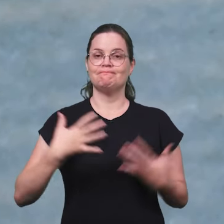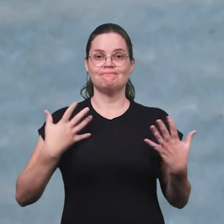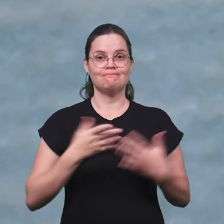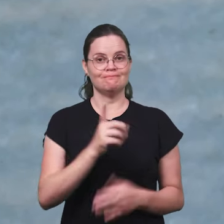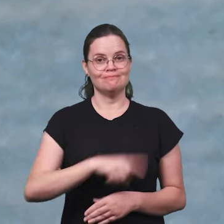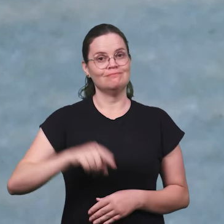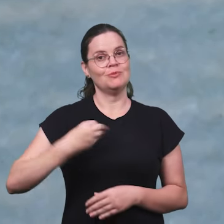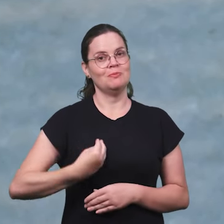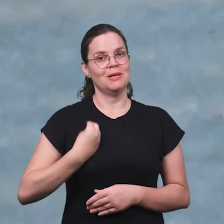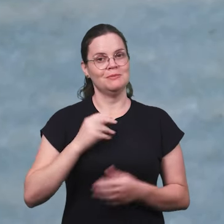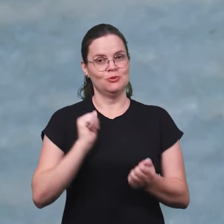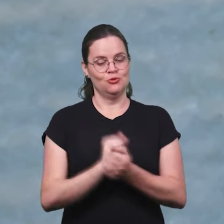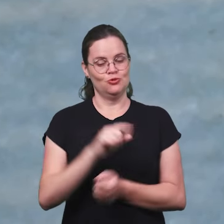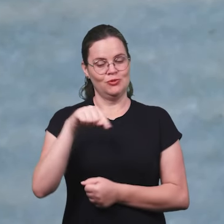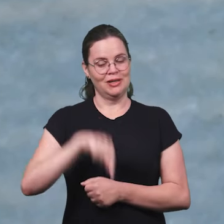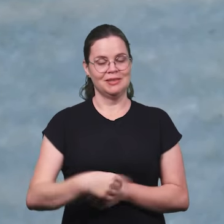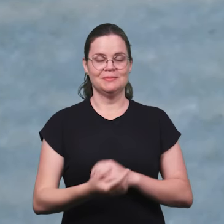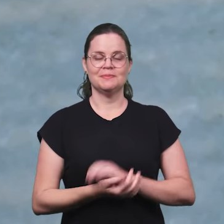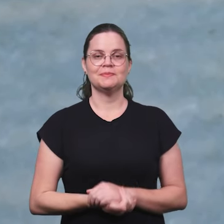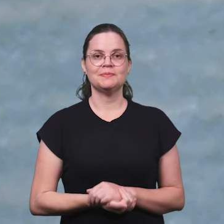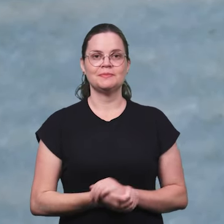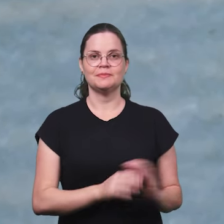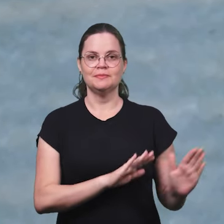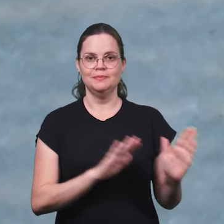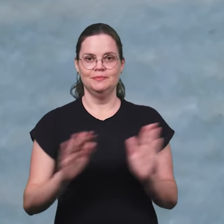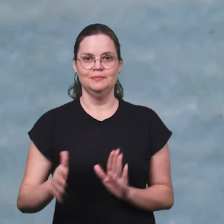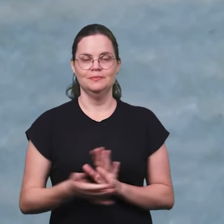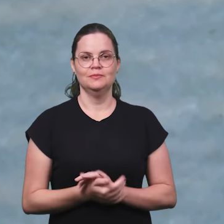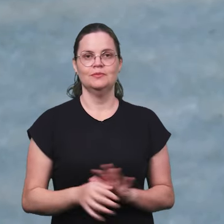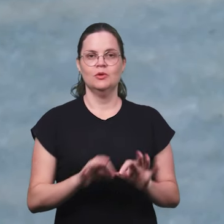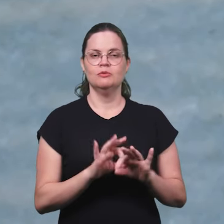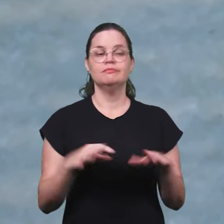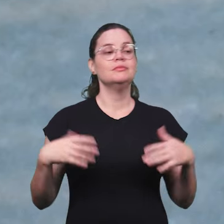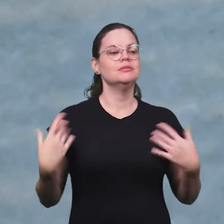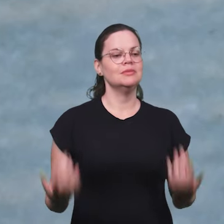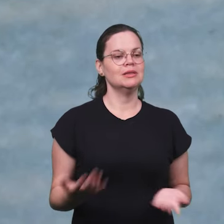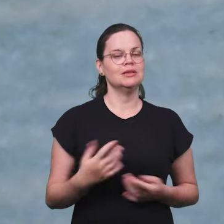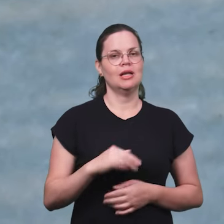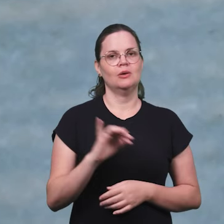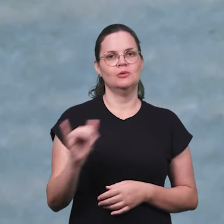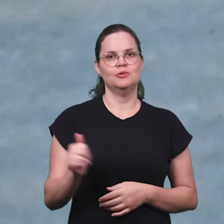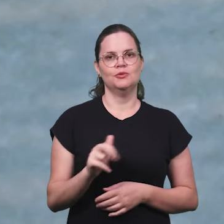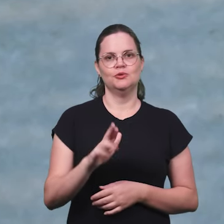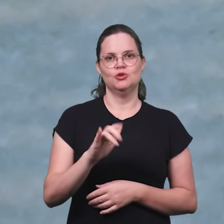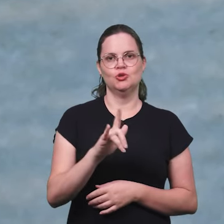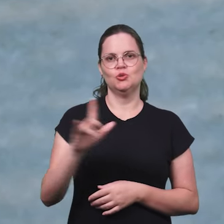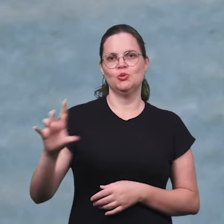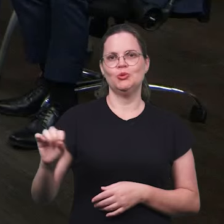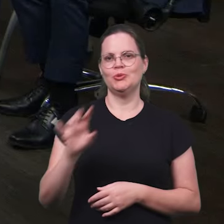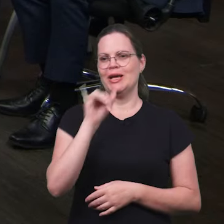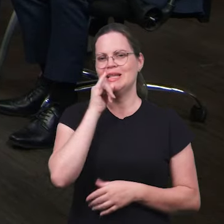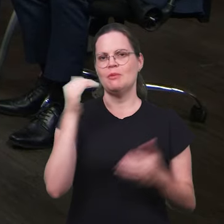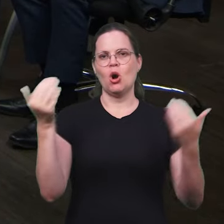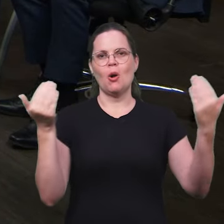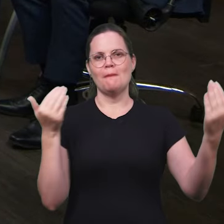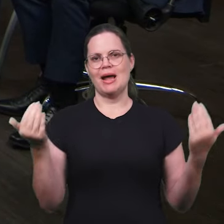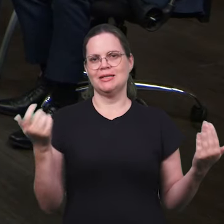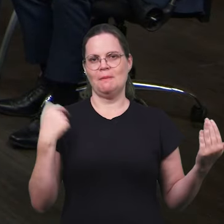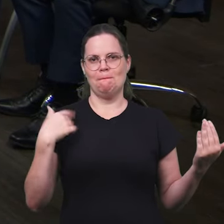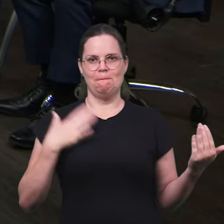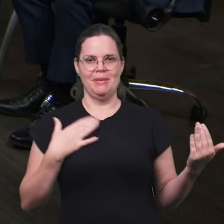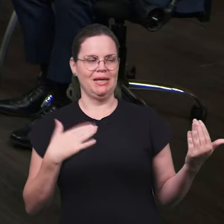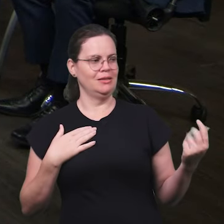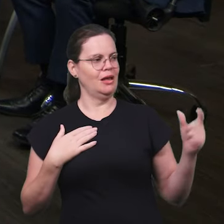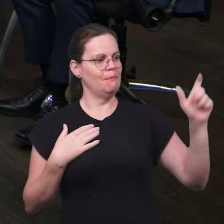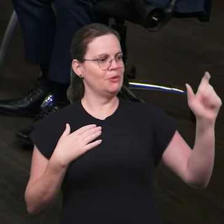conosco. Muito bem, Júlio. E aí, a questão da comparação e do foco no próprio progresso? Excelente pergunta do